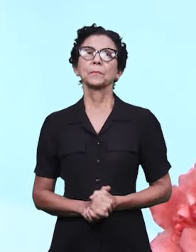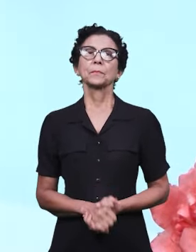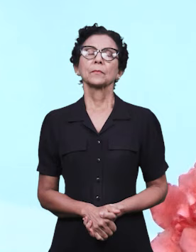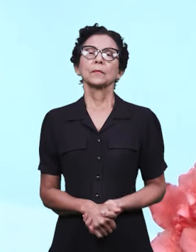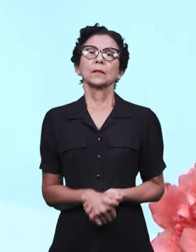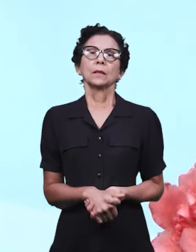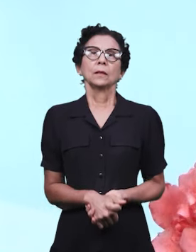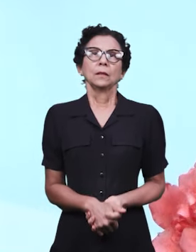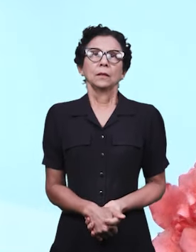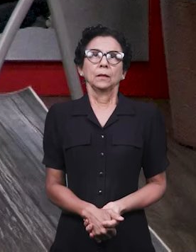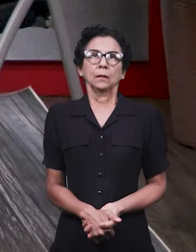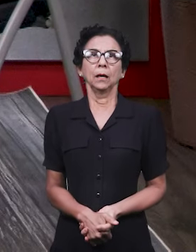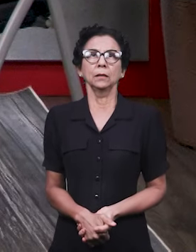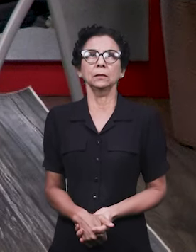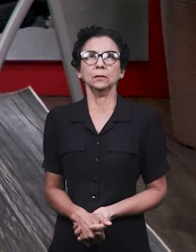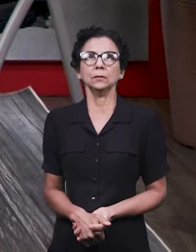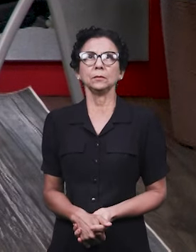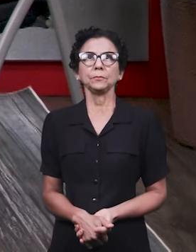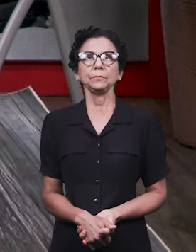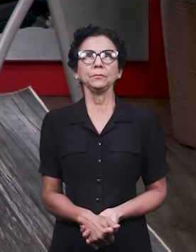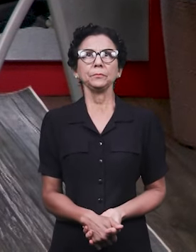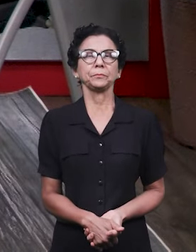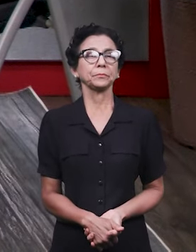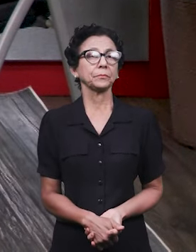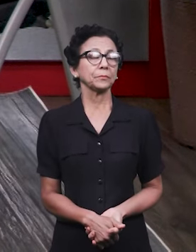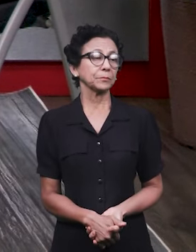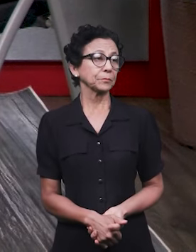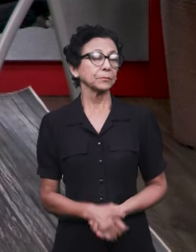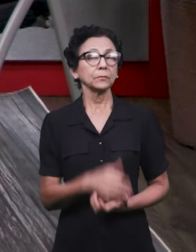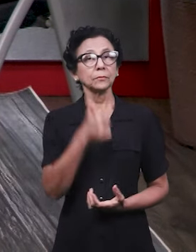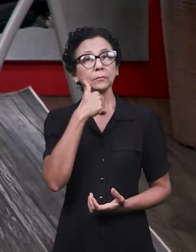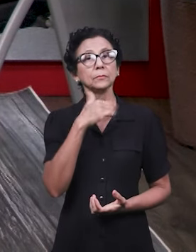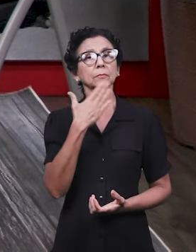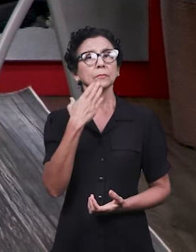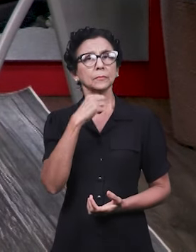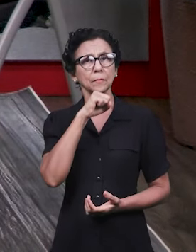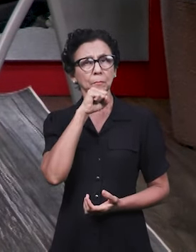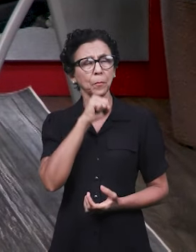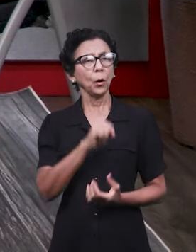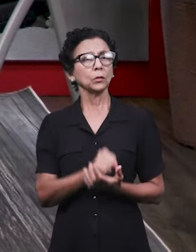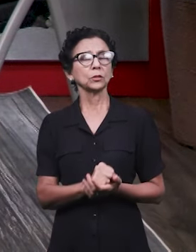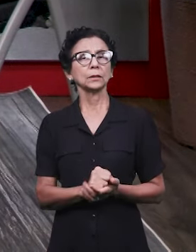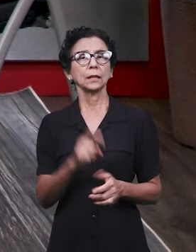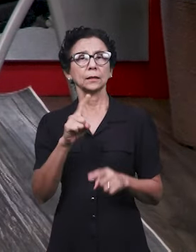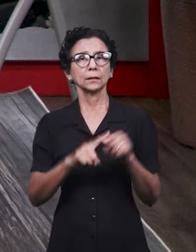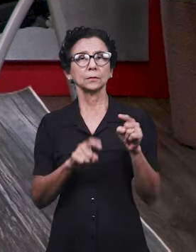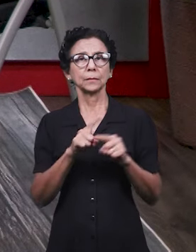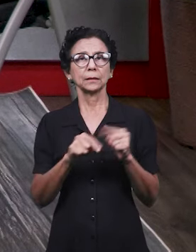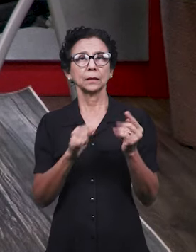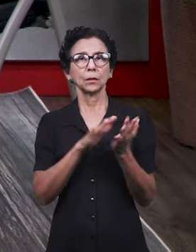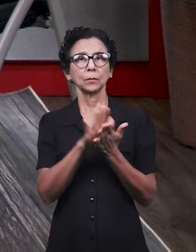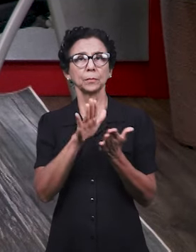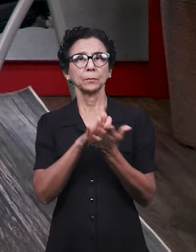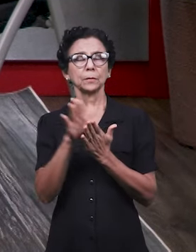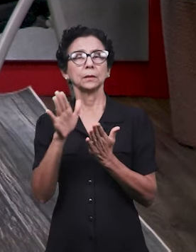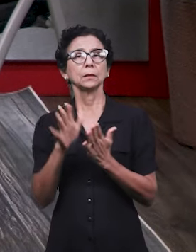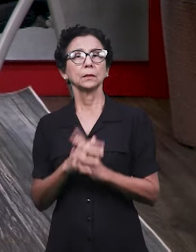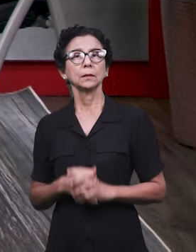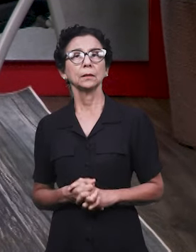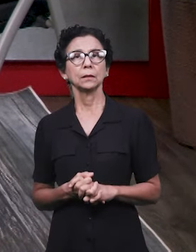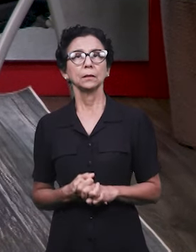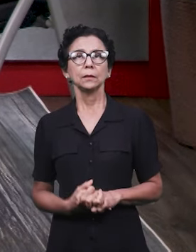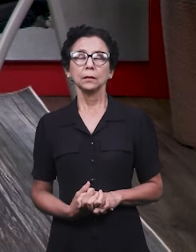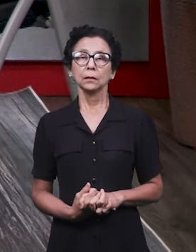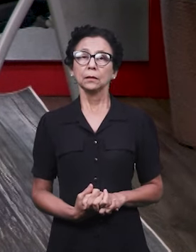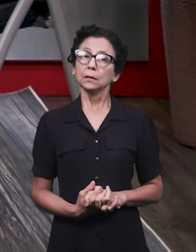até mesmo os pais, né? Sim. Até os pais podem fazer, imprimir esse material e já ir ensinando as crianças o momento do